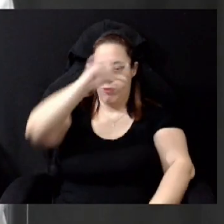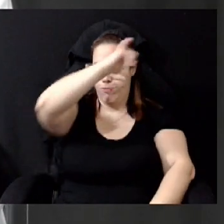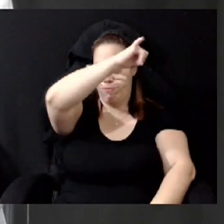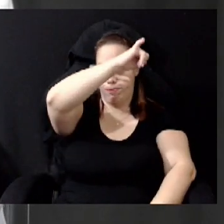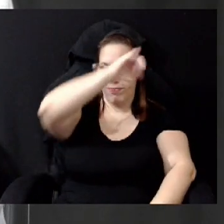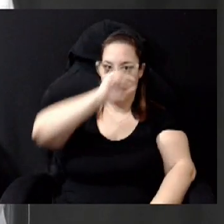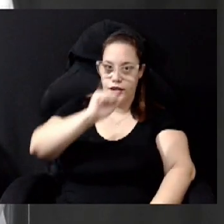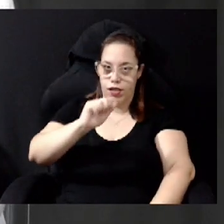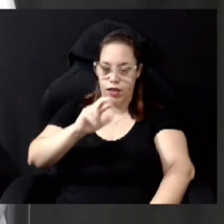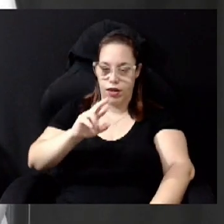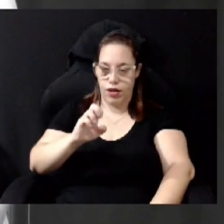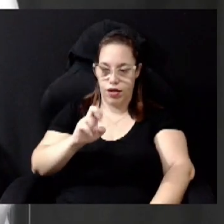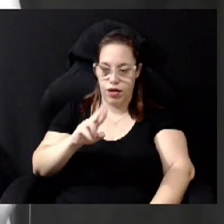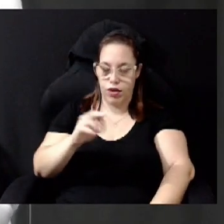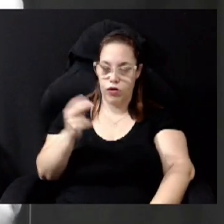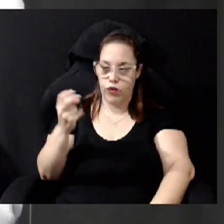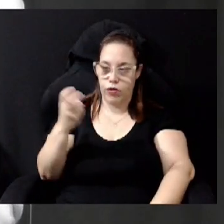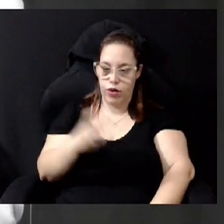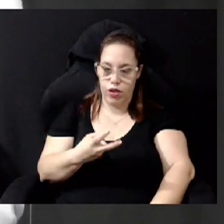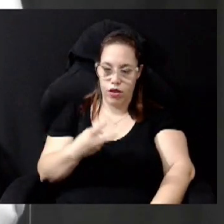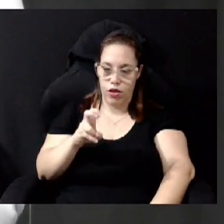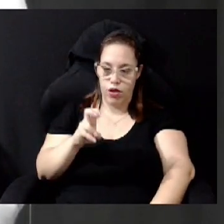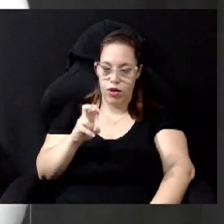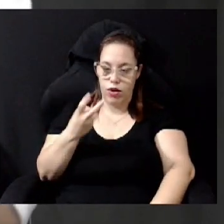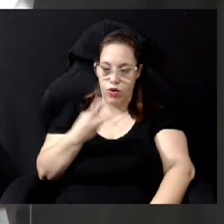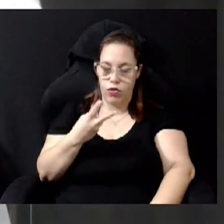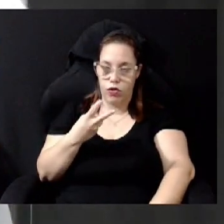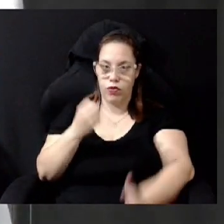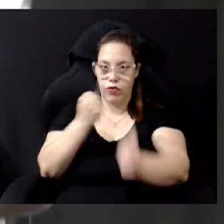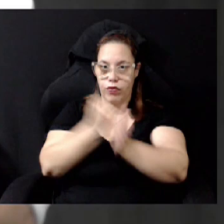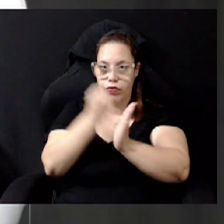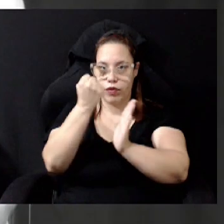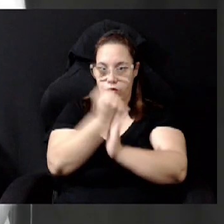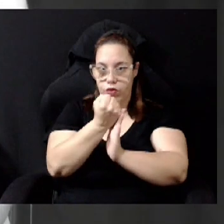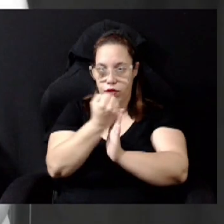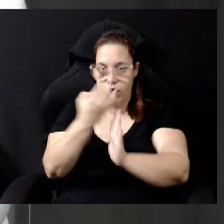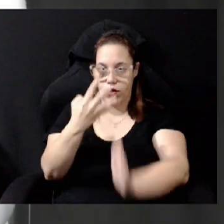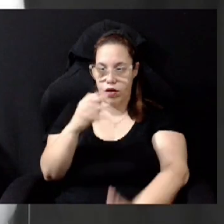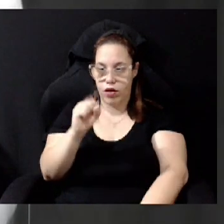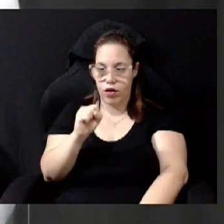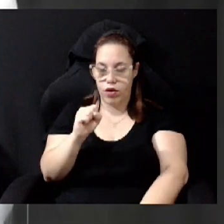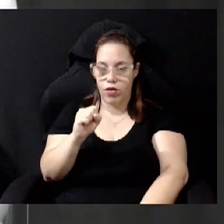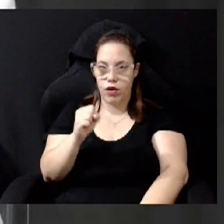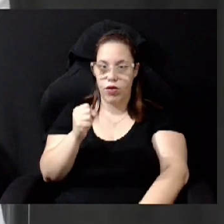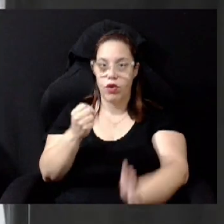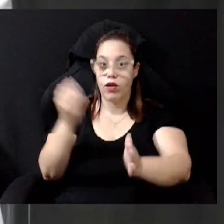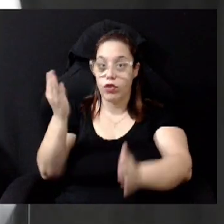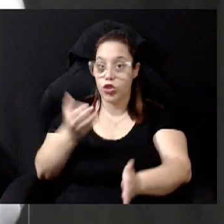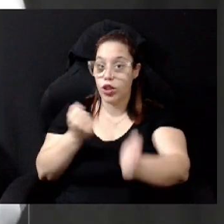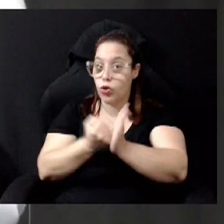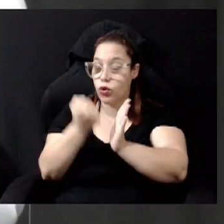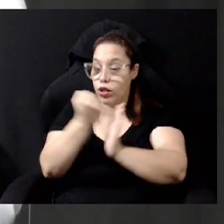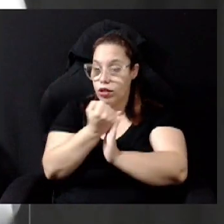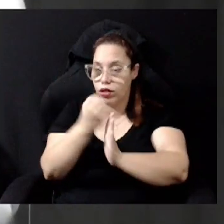52 meninas, 48% delas foram contratadas, já saíram contratadas. Então o Ceprocamp foi um marco, um